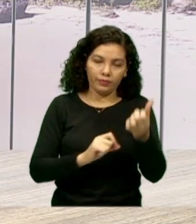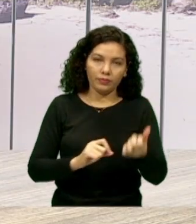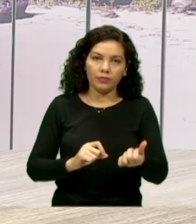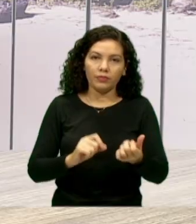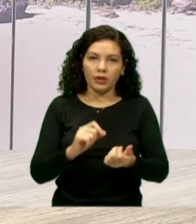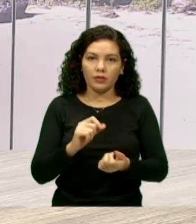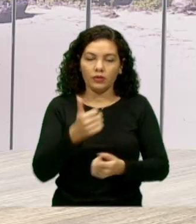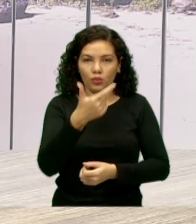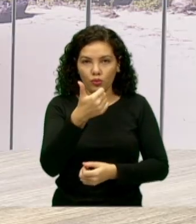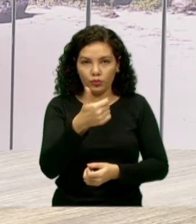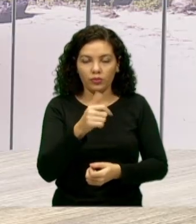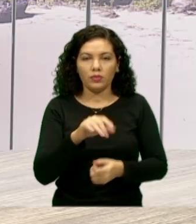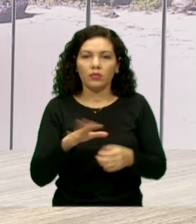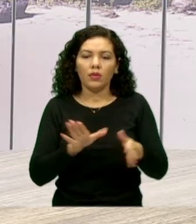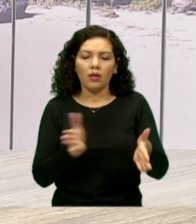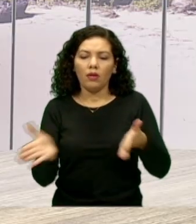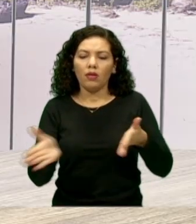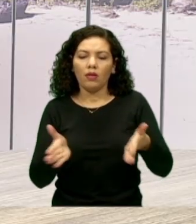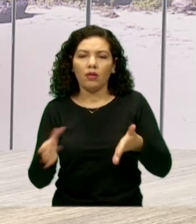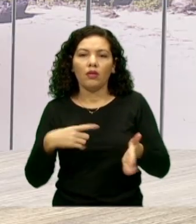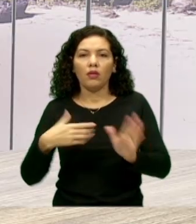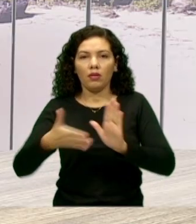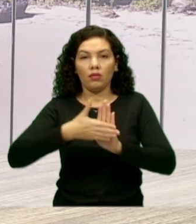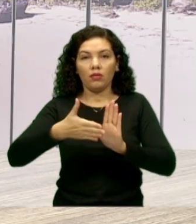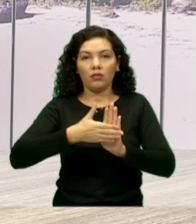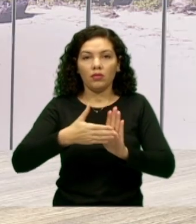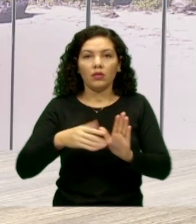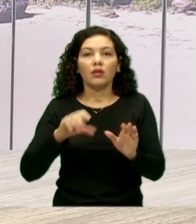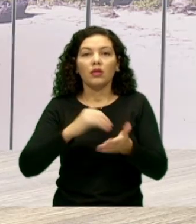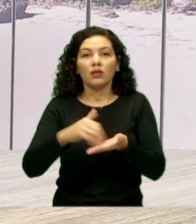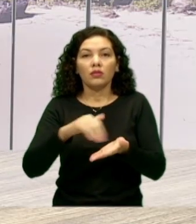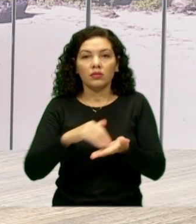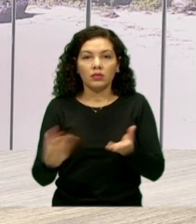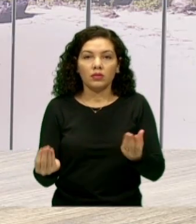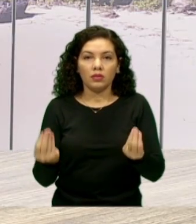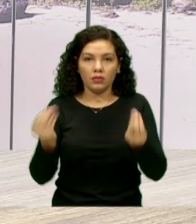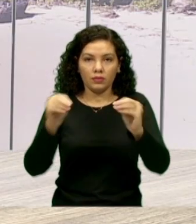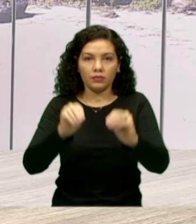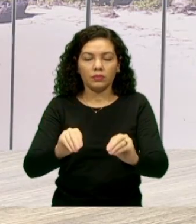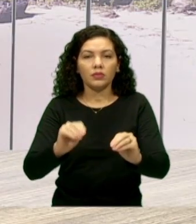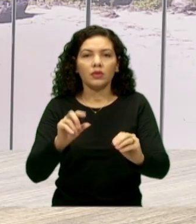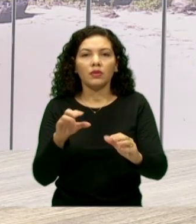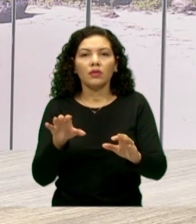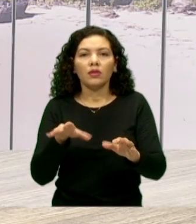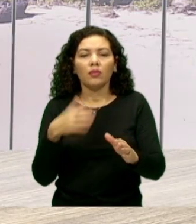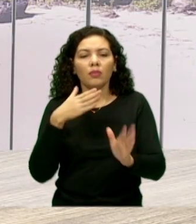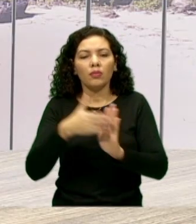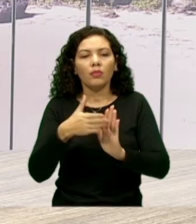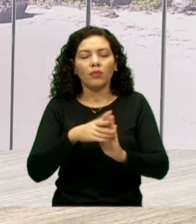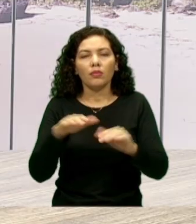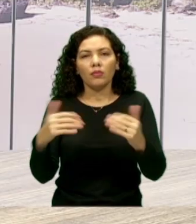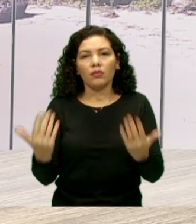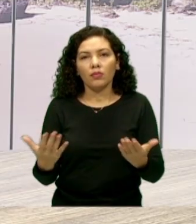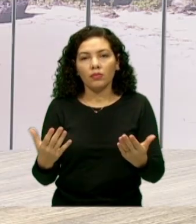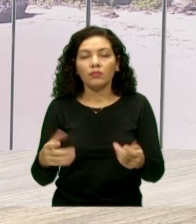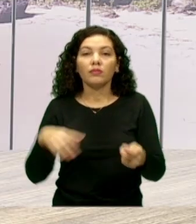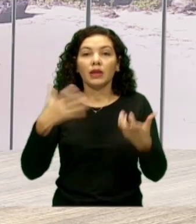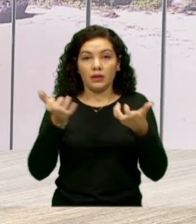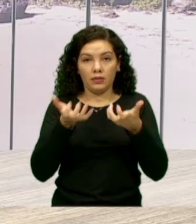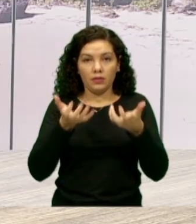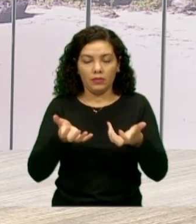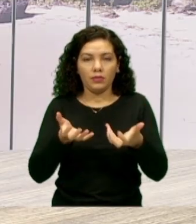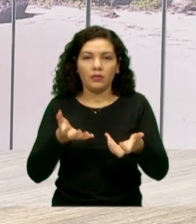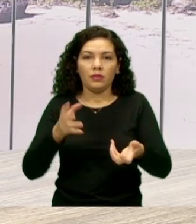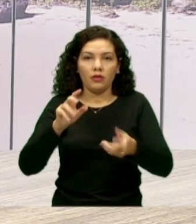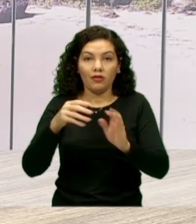que, paralelo a isso, nós tínhamos a proposta que a secretaria estava colocando. E ela estava propondo fazer